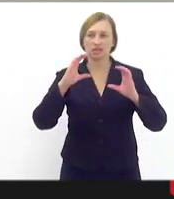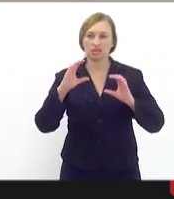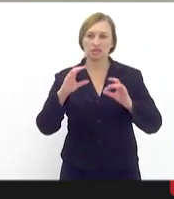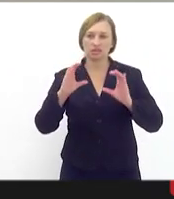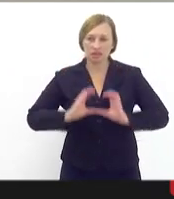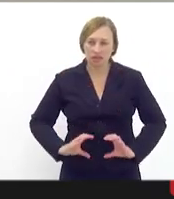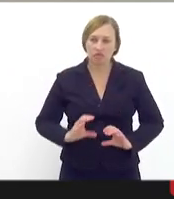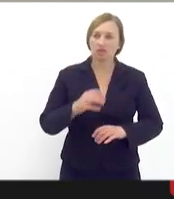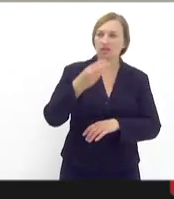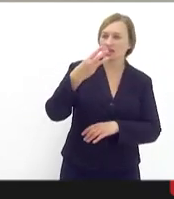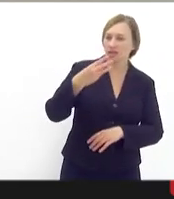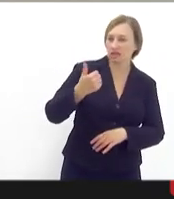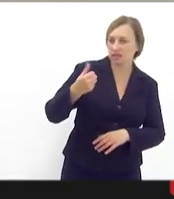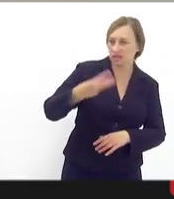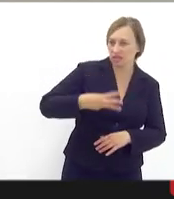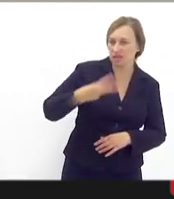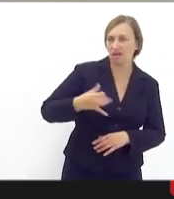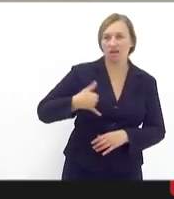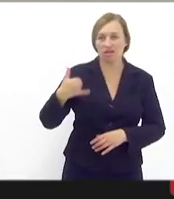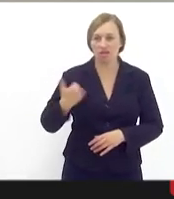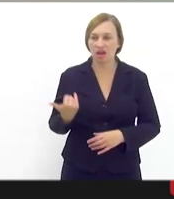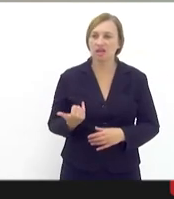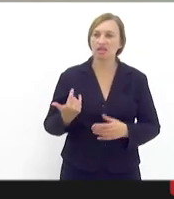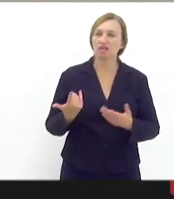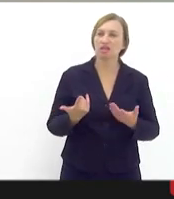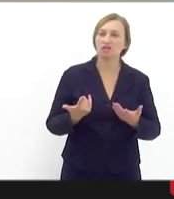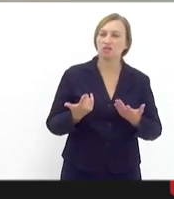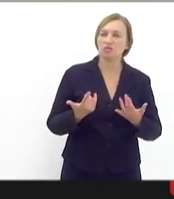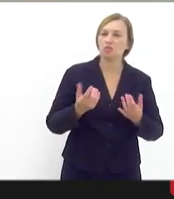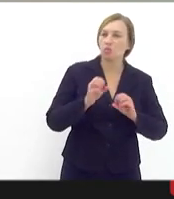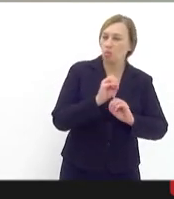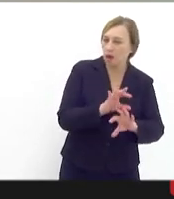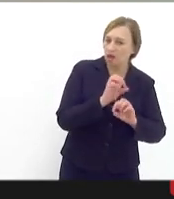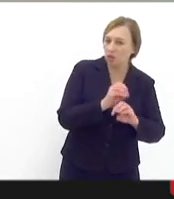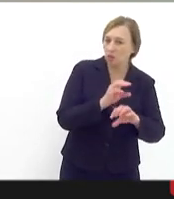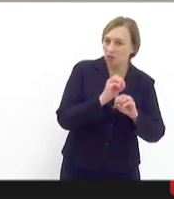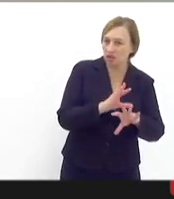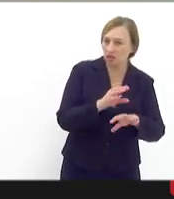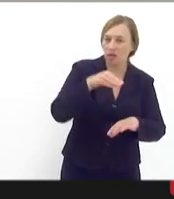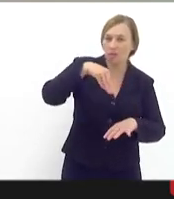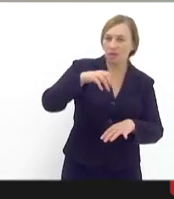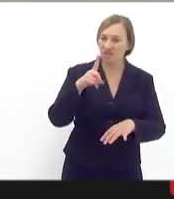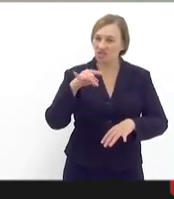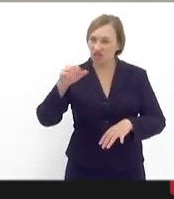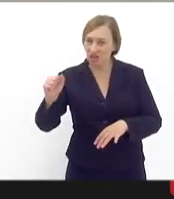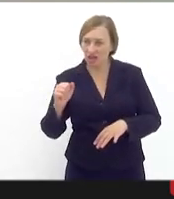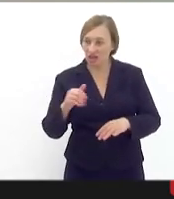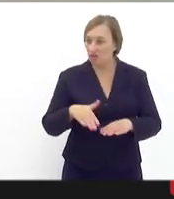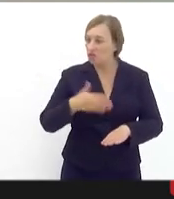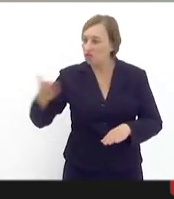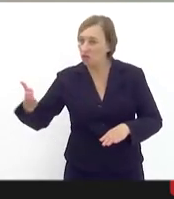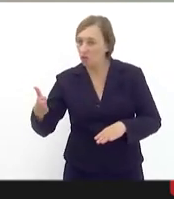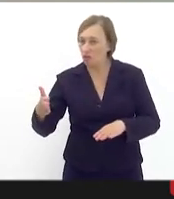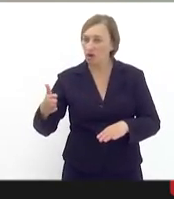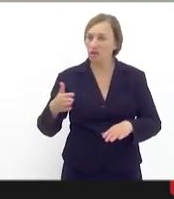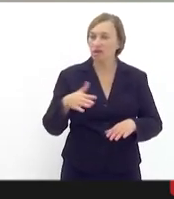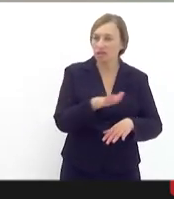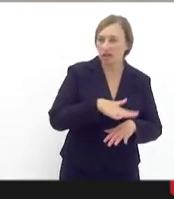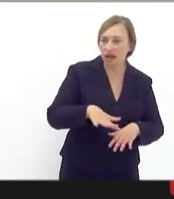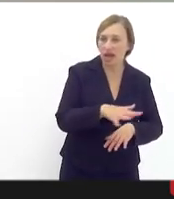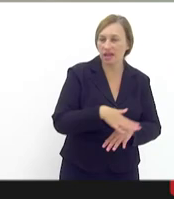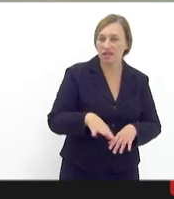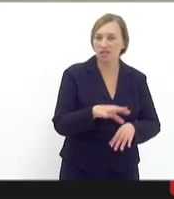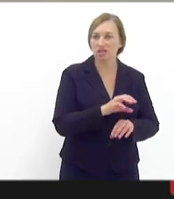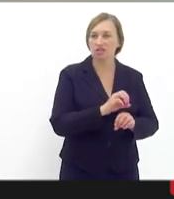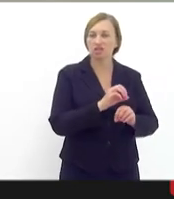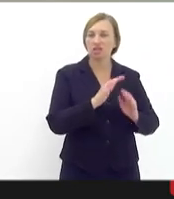a gente sentiu a necessidade de trazer essa educação, né, a midiática, para fora dos ambientes formais de aprendizagem, para